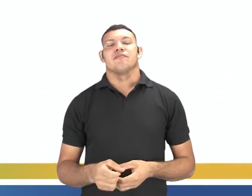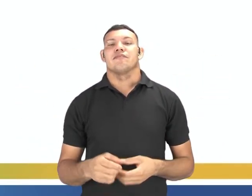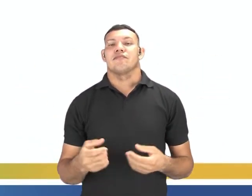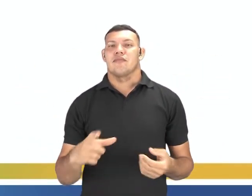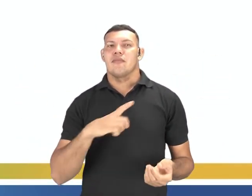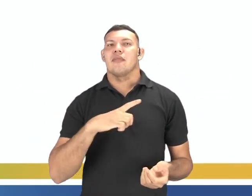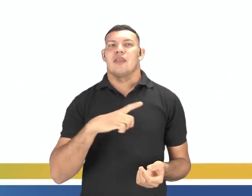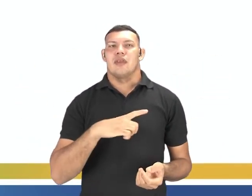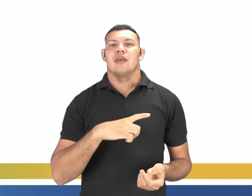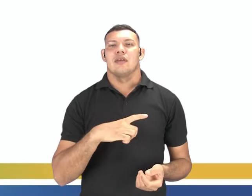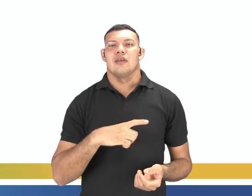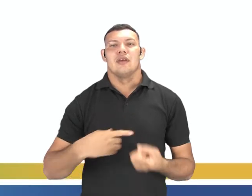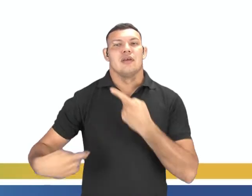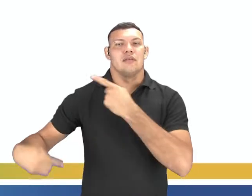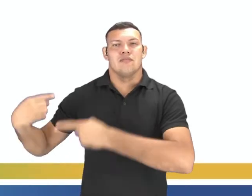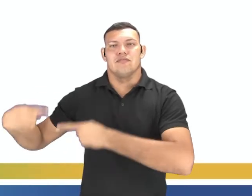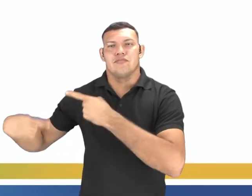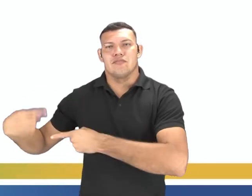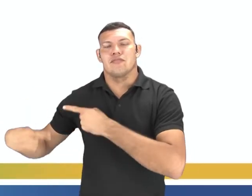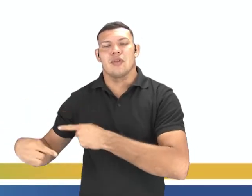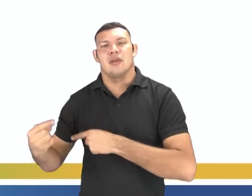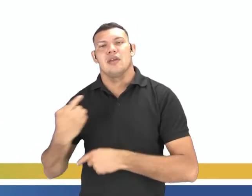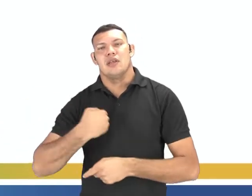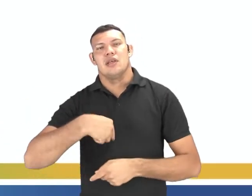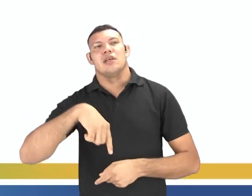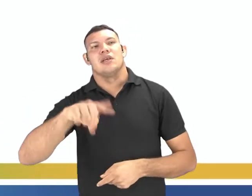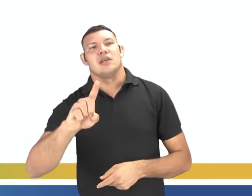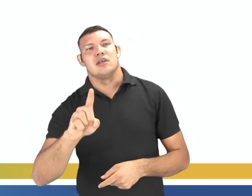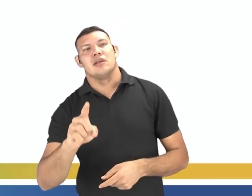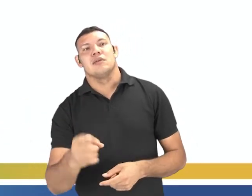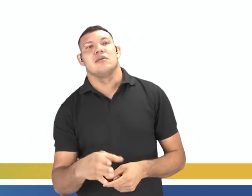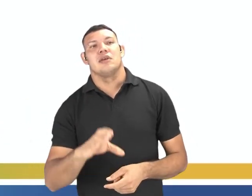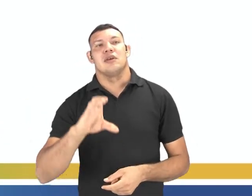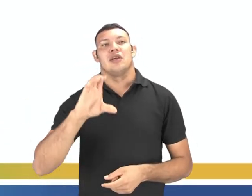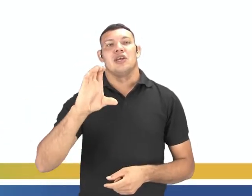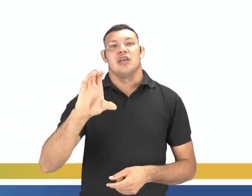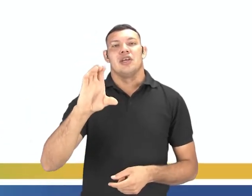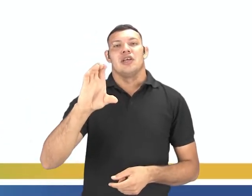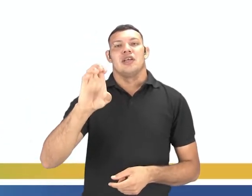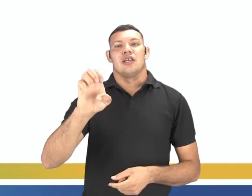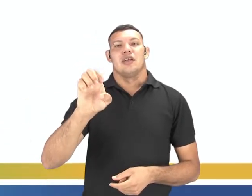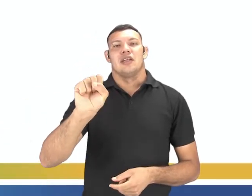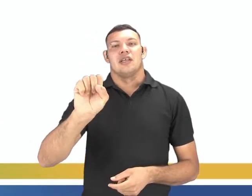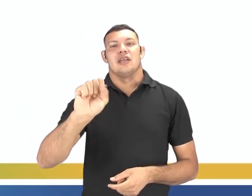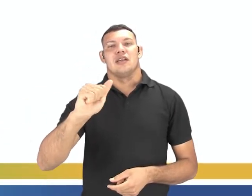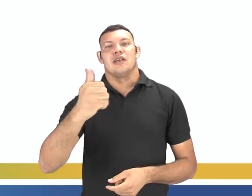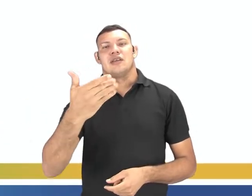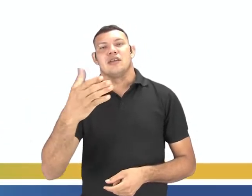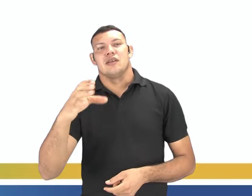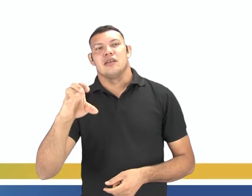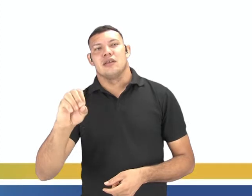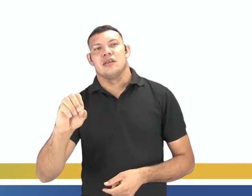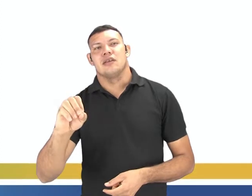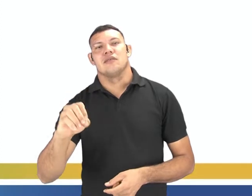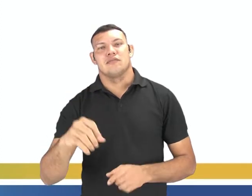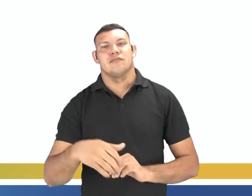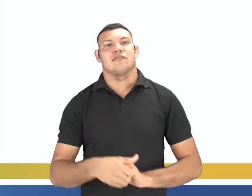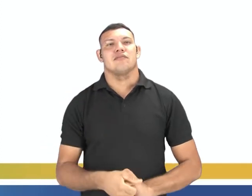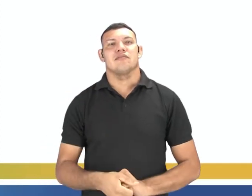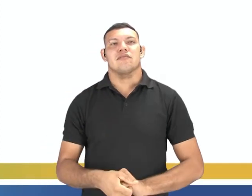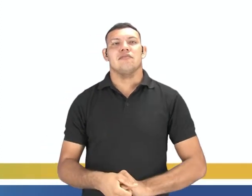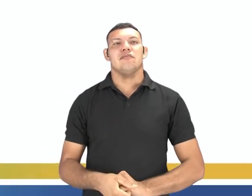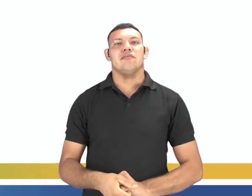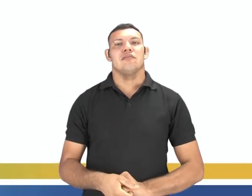agora e eu vou ter que sair. E se eu for falar de um setor, eu vou dizer, eu vou na sessão